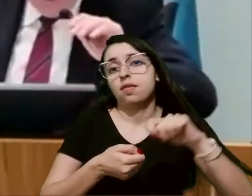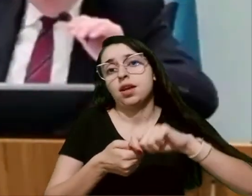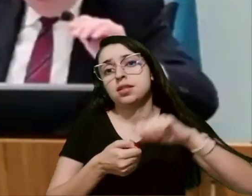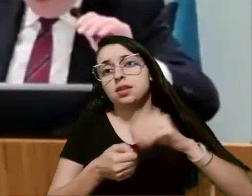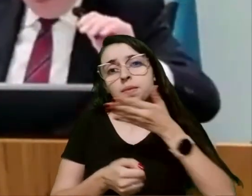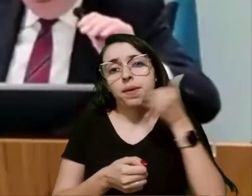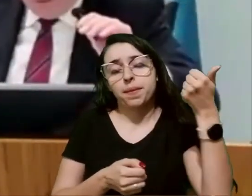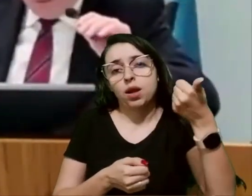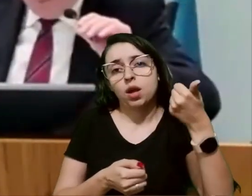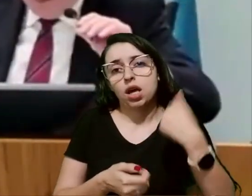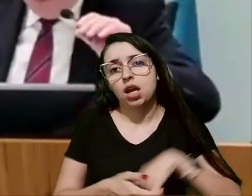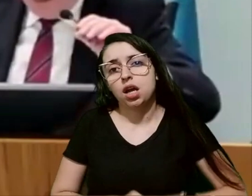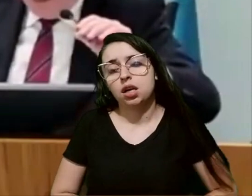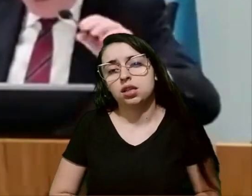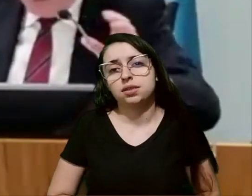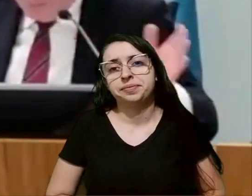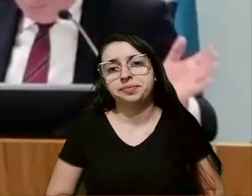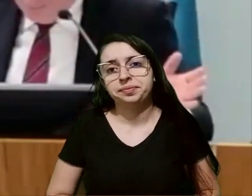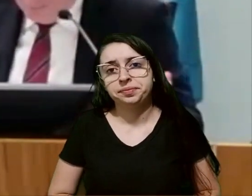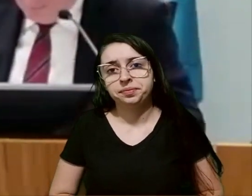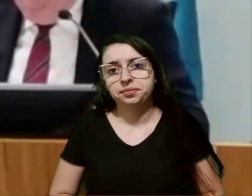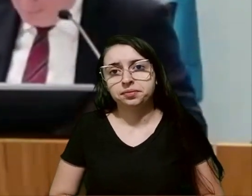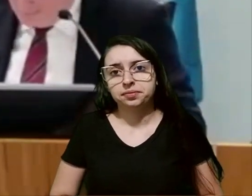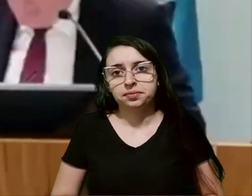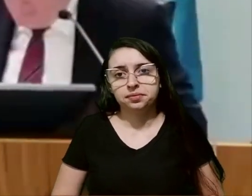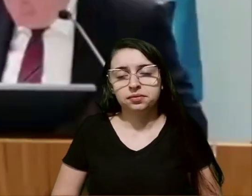que podemos fazer para melhorar